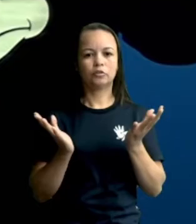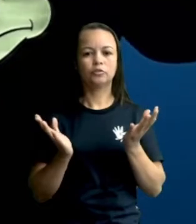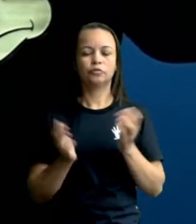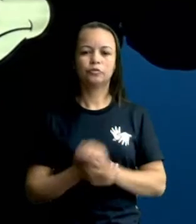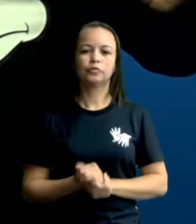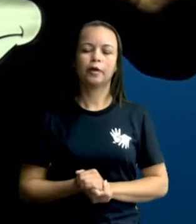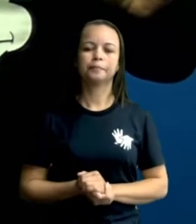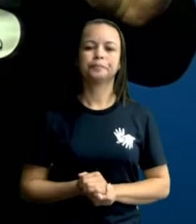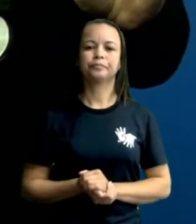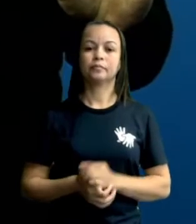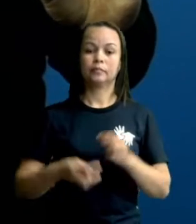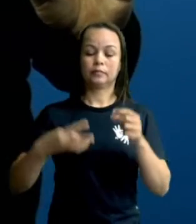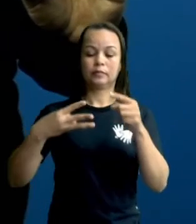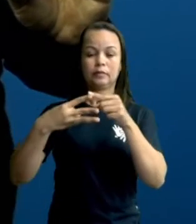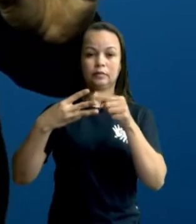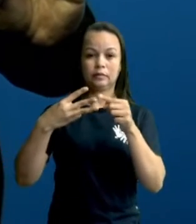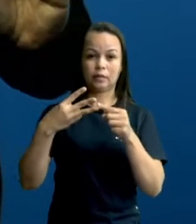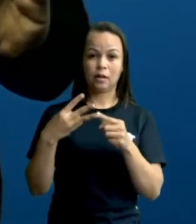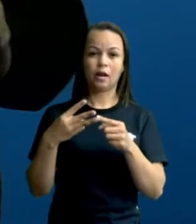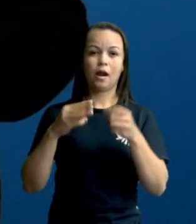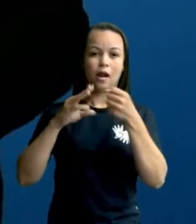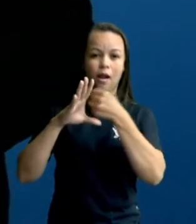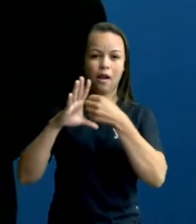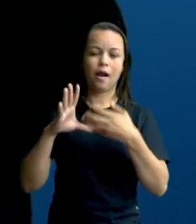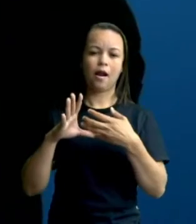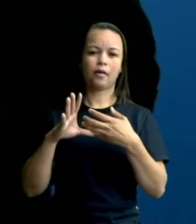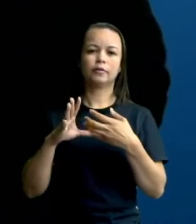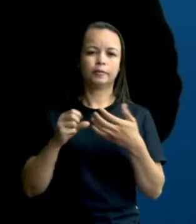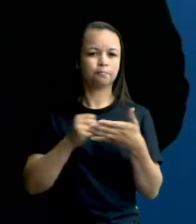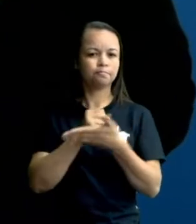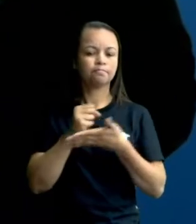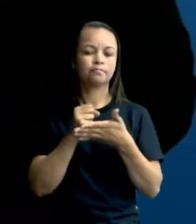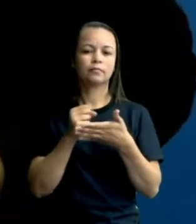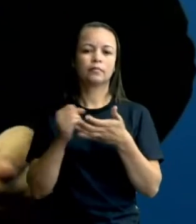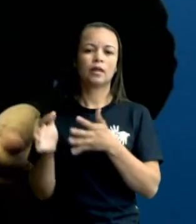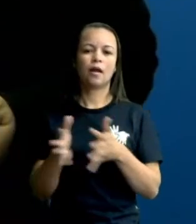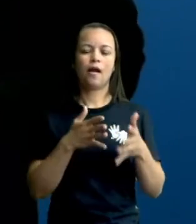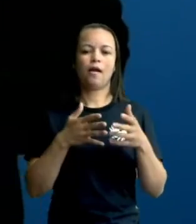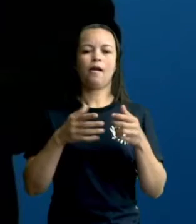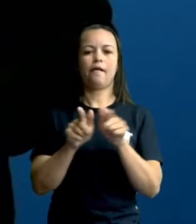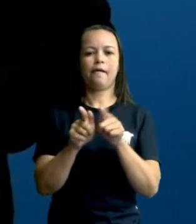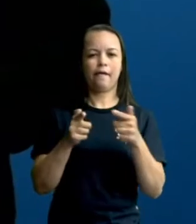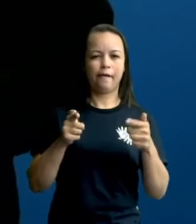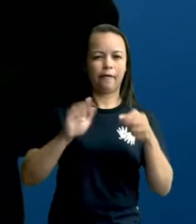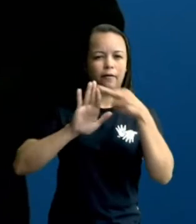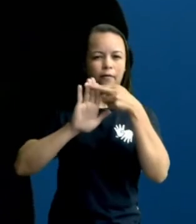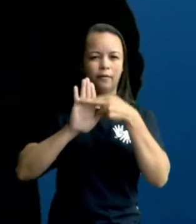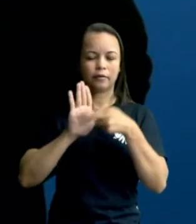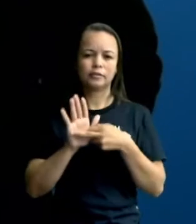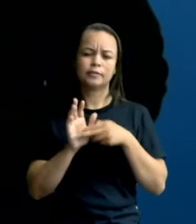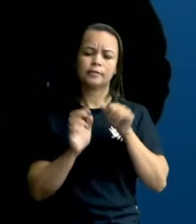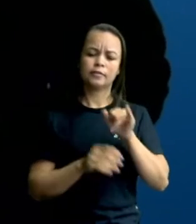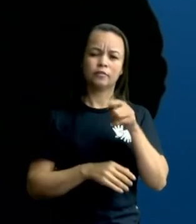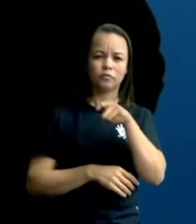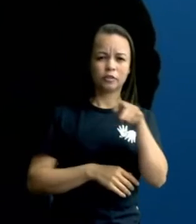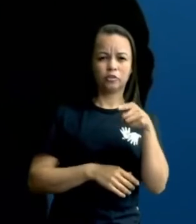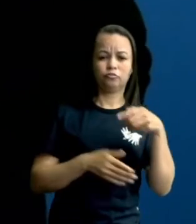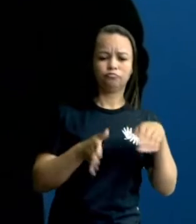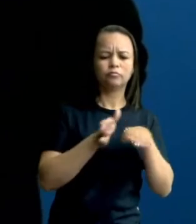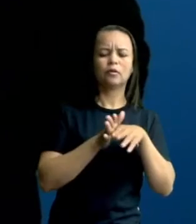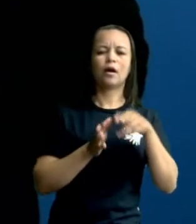3 características básicas para você utilizar. A regra gramatical. Se você chegar a falar errado, a pessoa vai